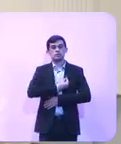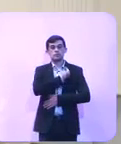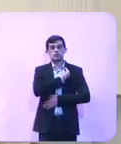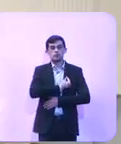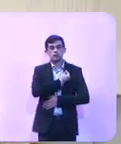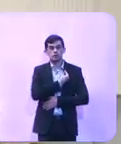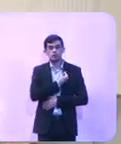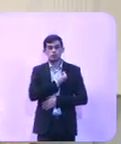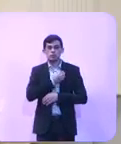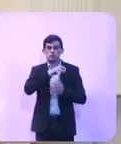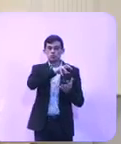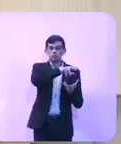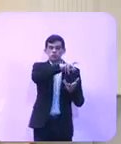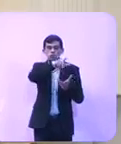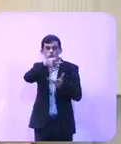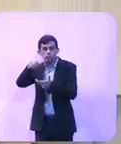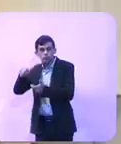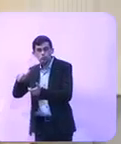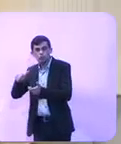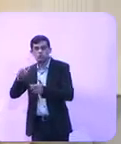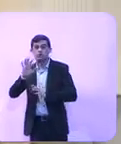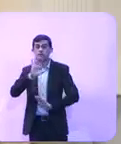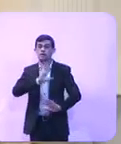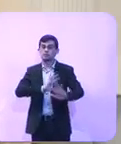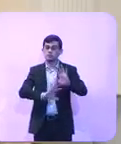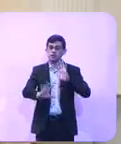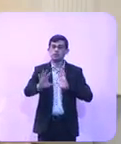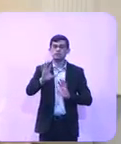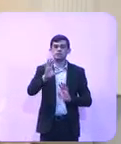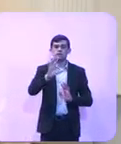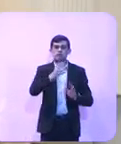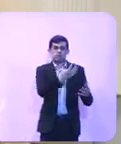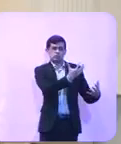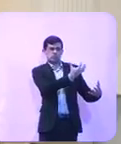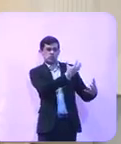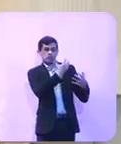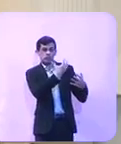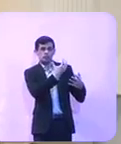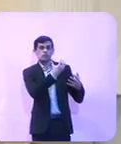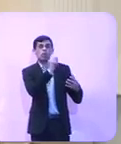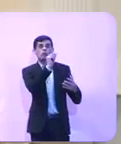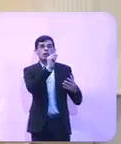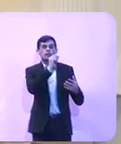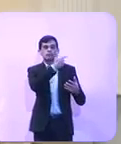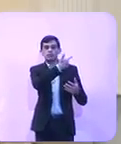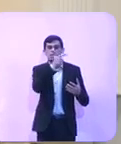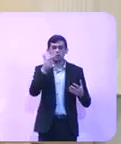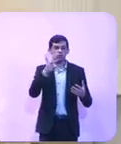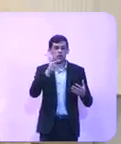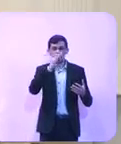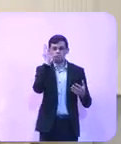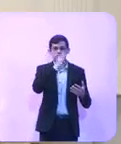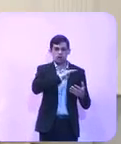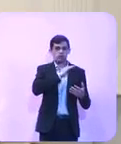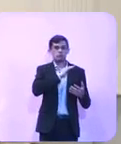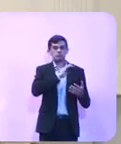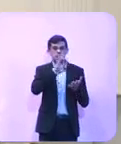mundo secularizado, que tenta nos fazer pensar que não existe o mal